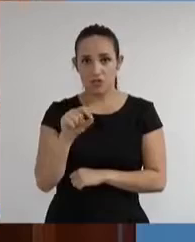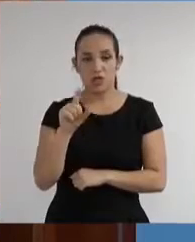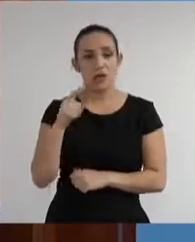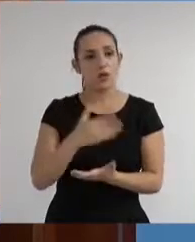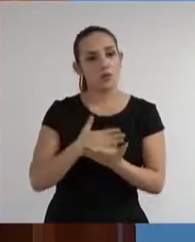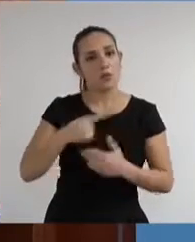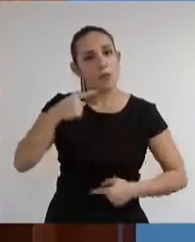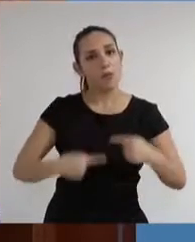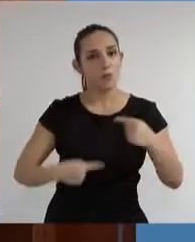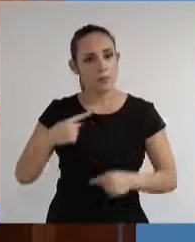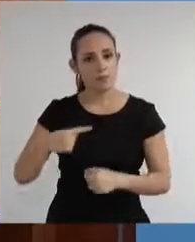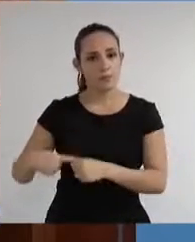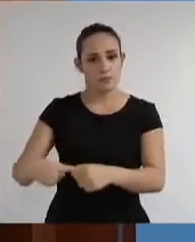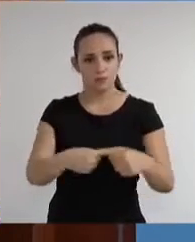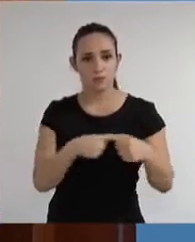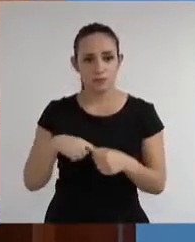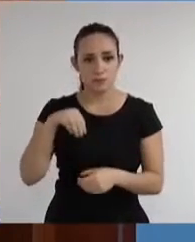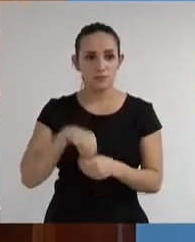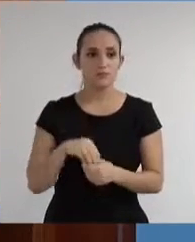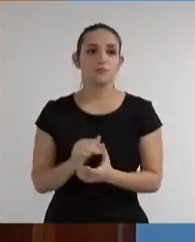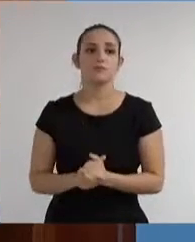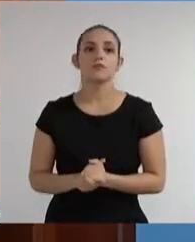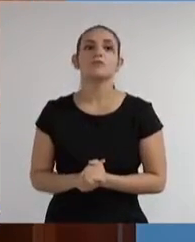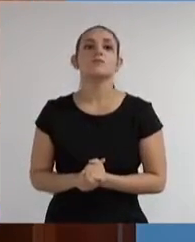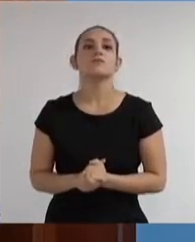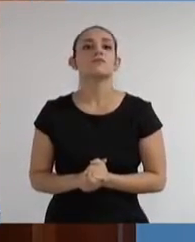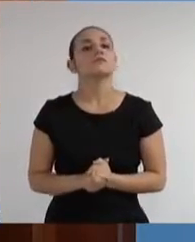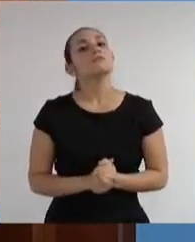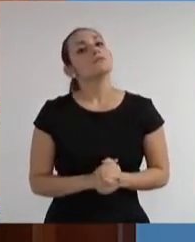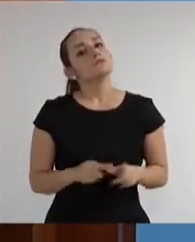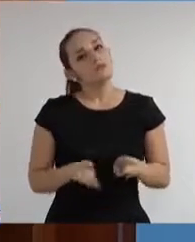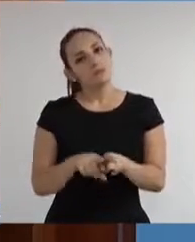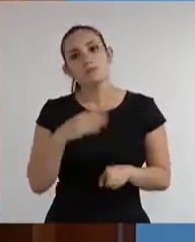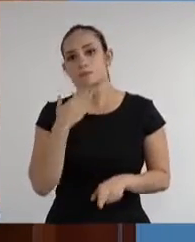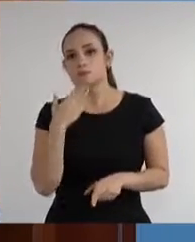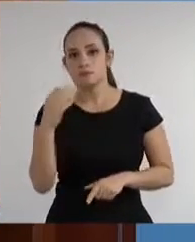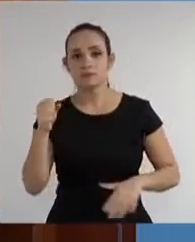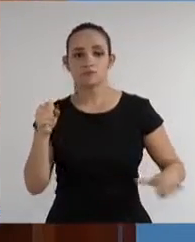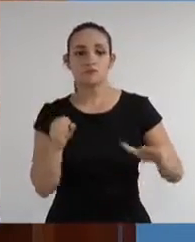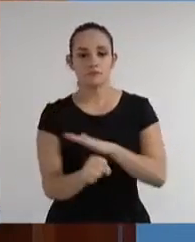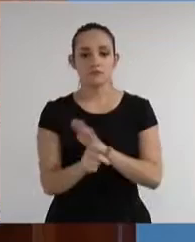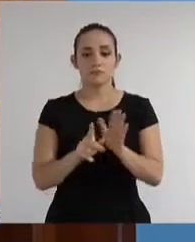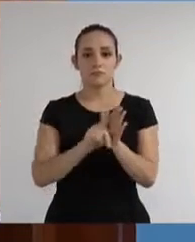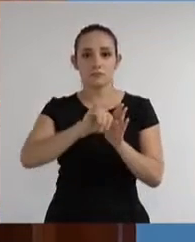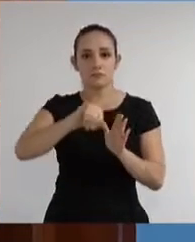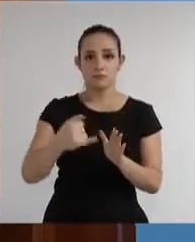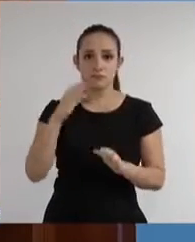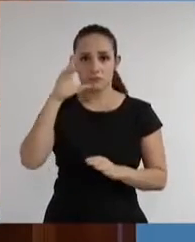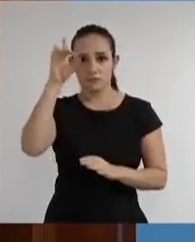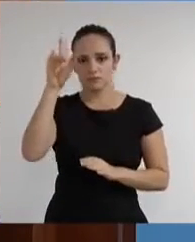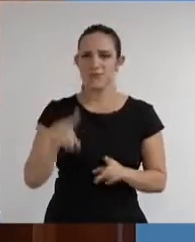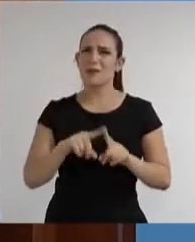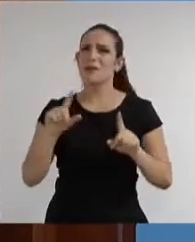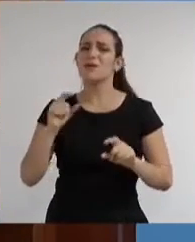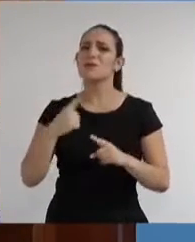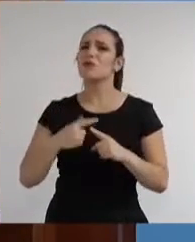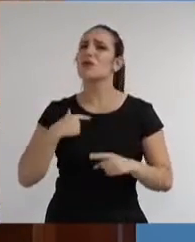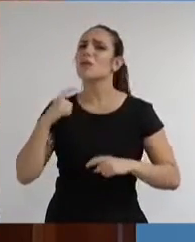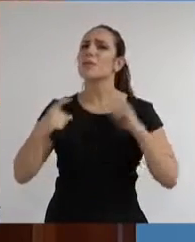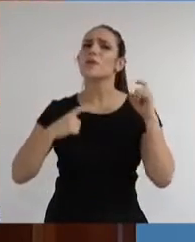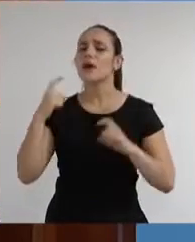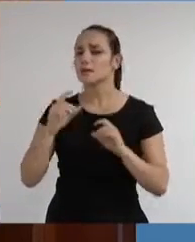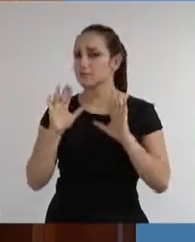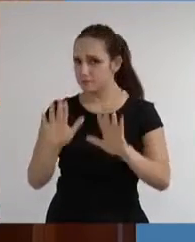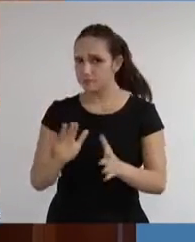nos municípios, inclusive pela implantação do plano diretor de alguns municípios. Mas o que me preocupa é